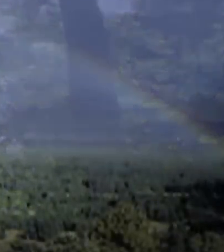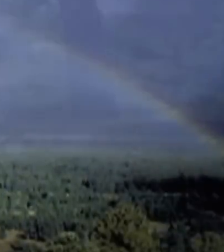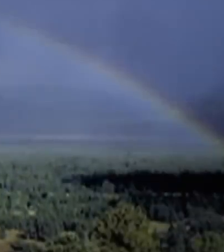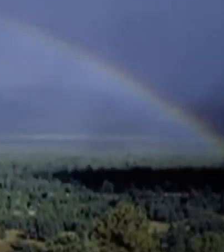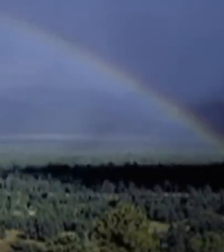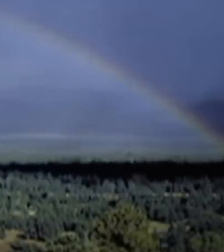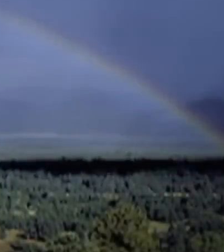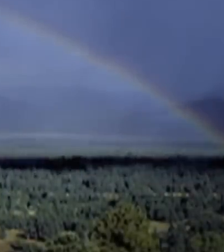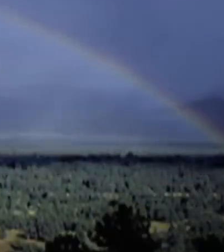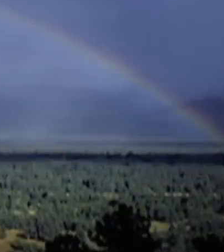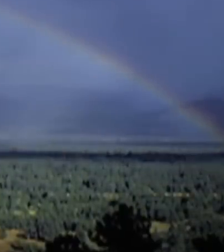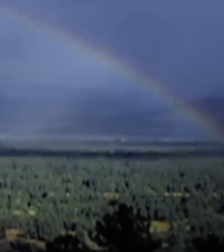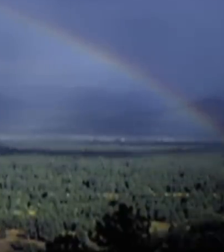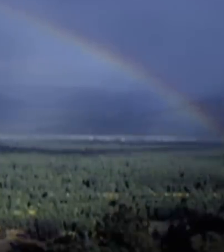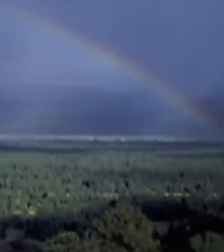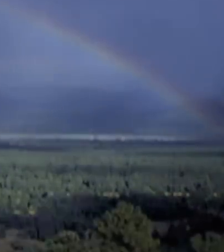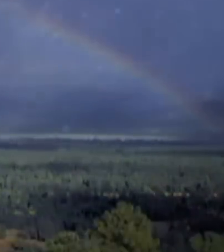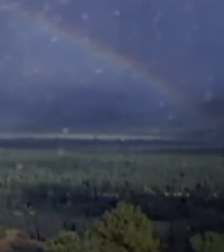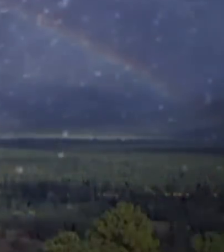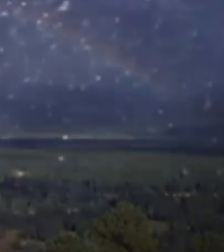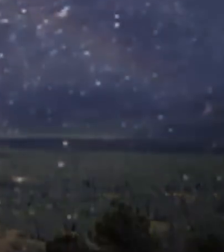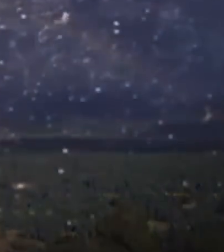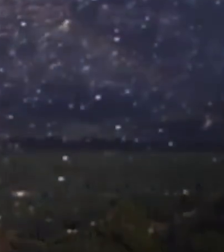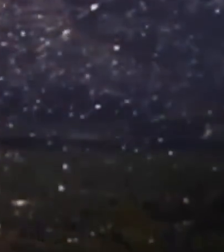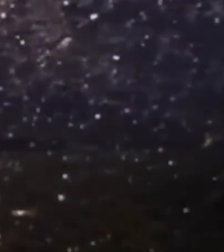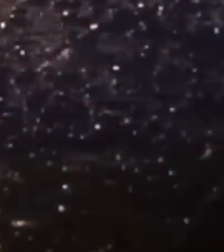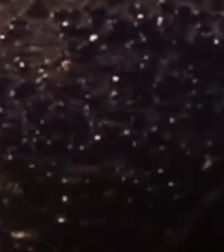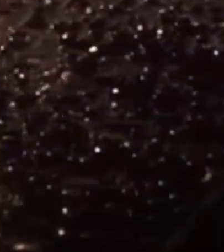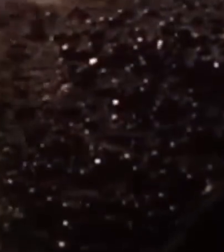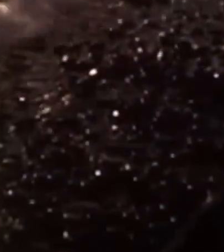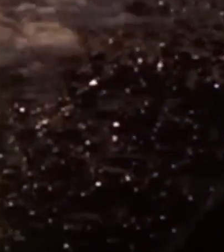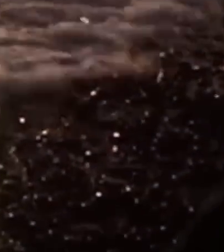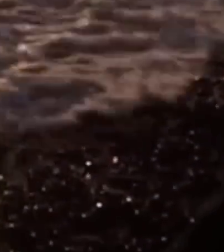cai a chuva sobre o mal e o bom